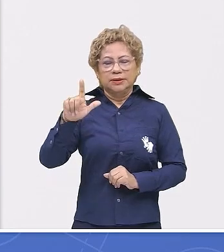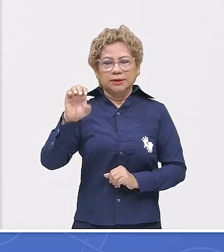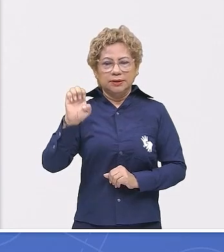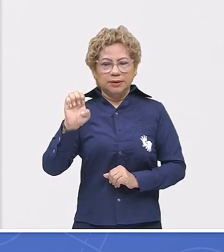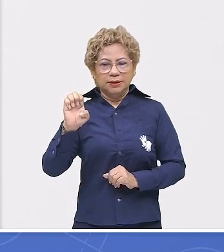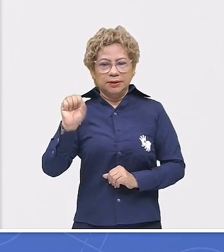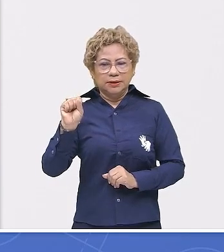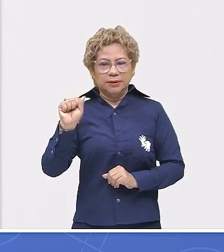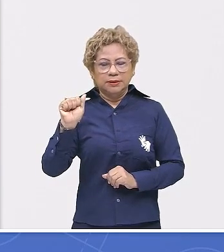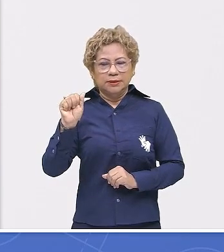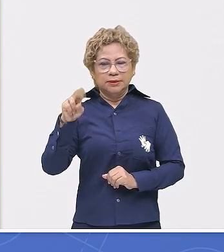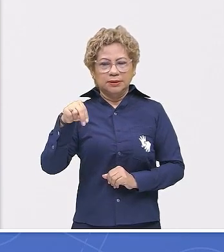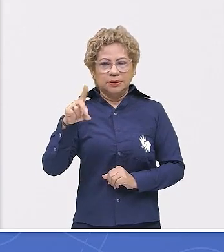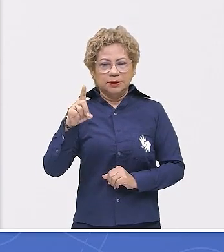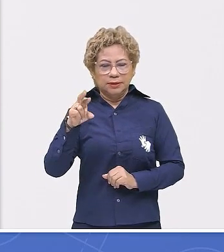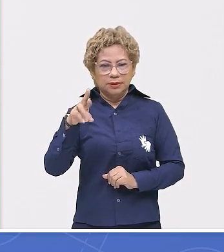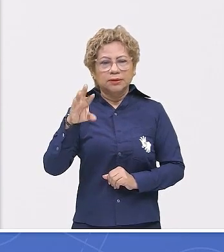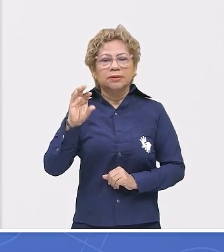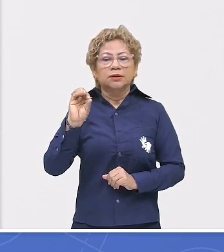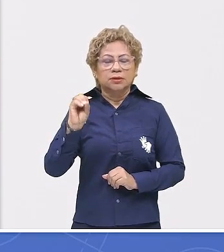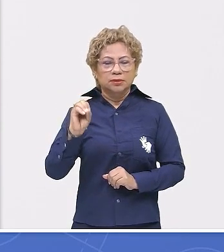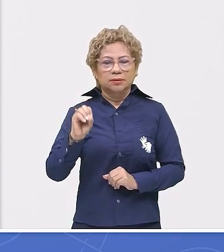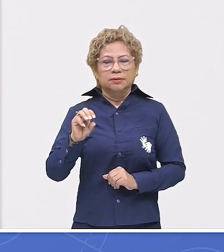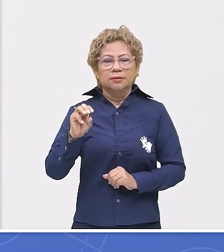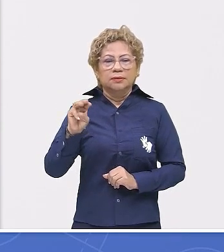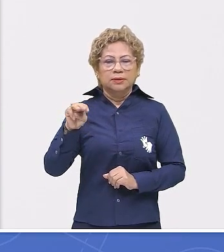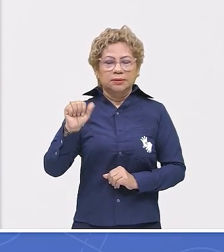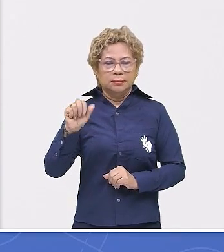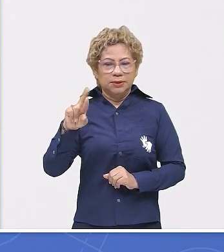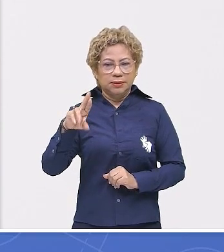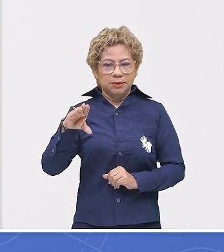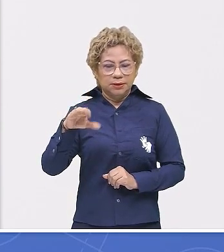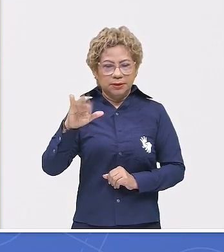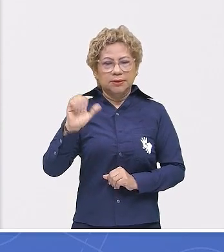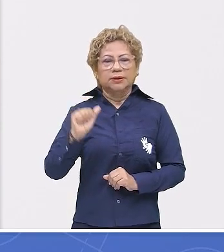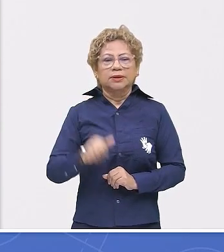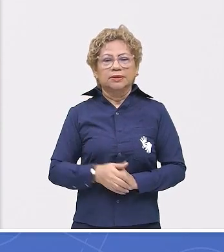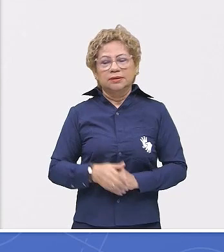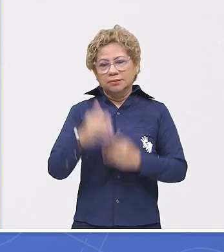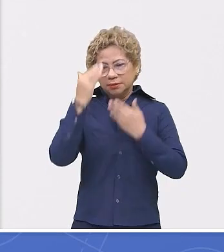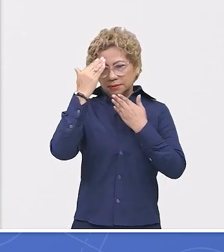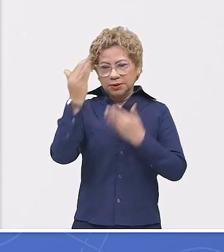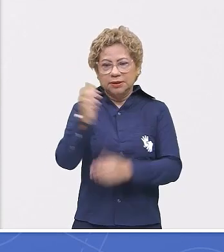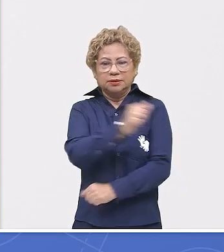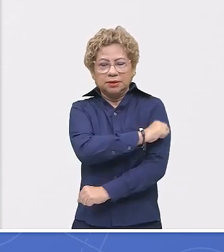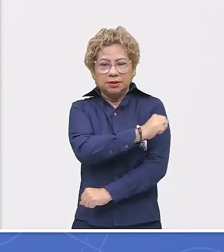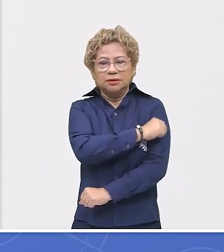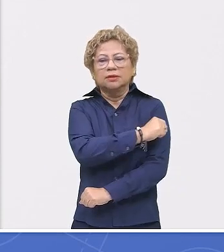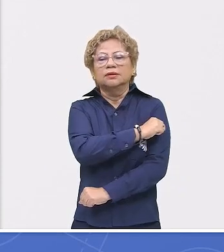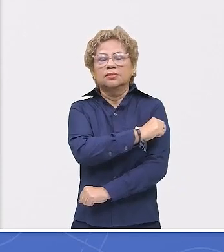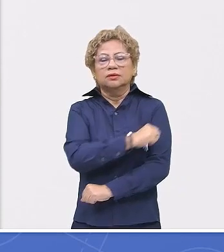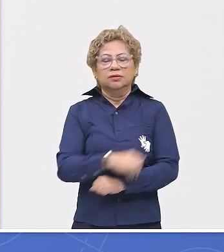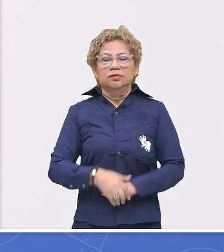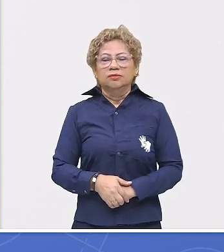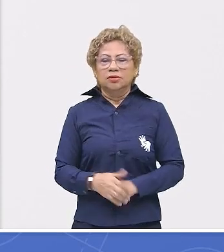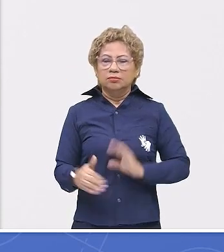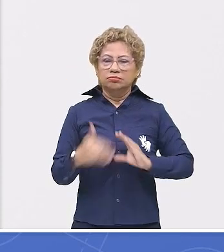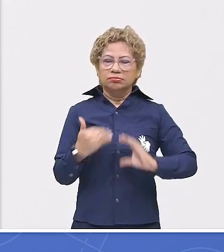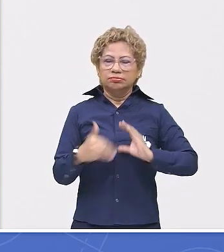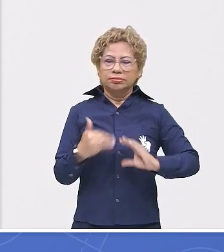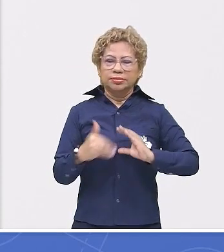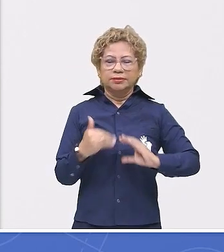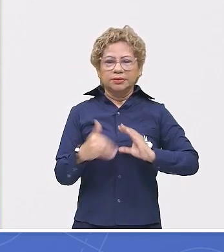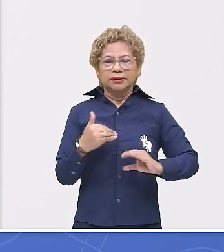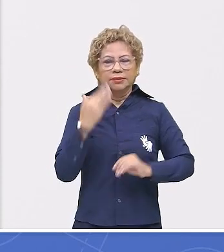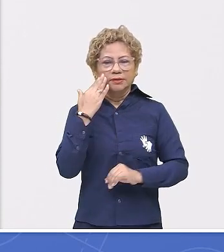A Márcia, a Maria Heloísa, tá? Então, já quero agradecer desde já vários alunos respondendo aqui pra gente, verificando essas